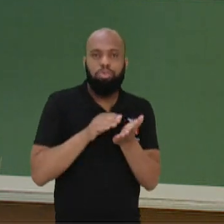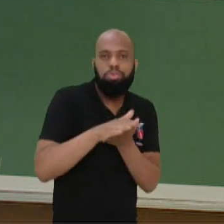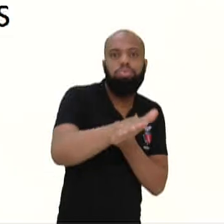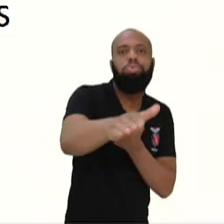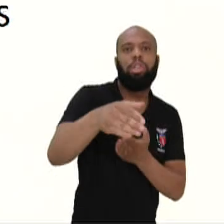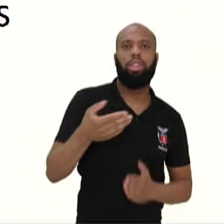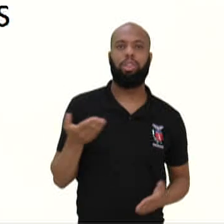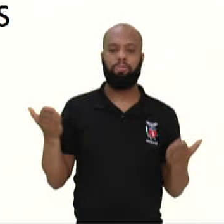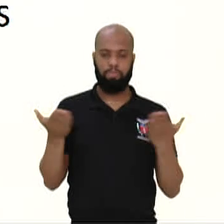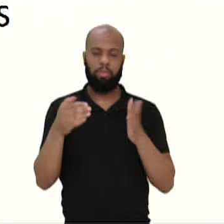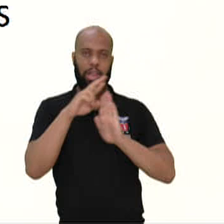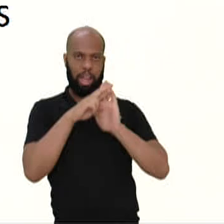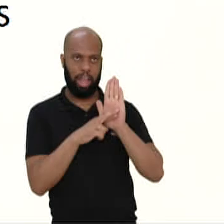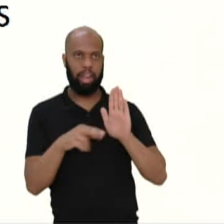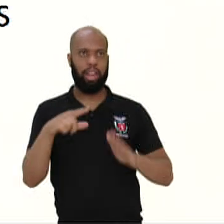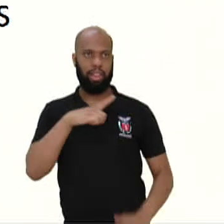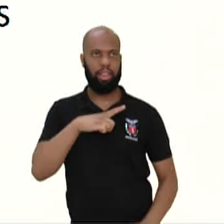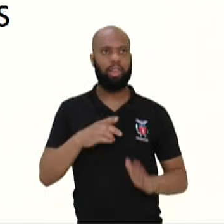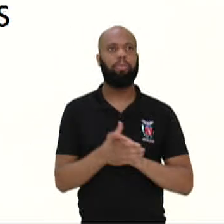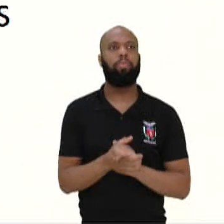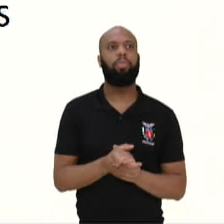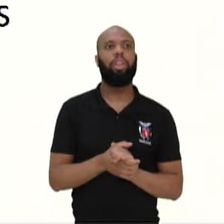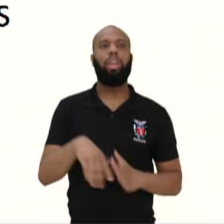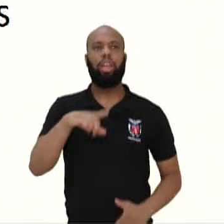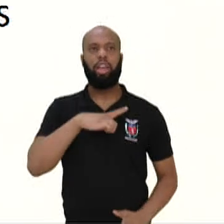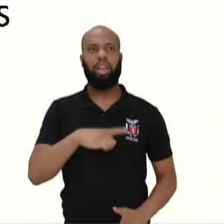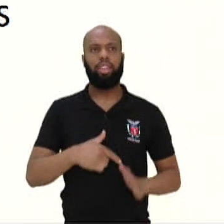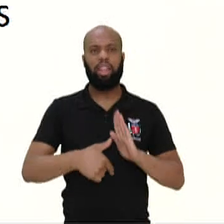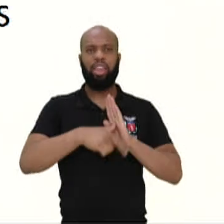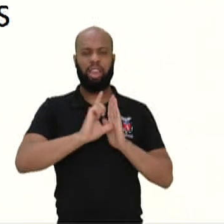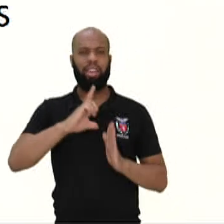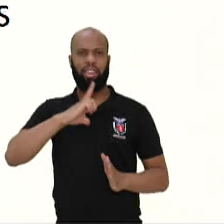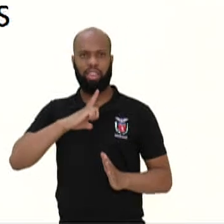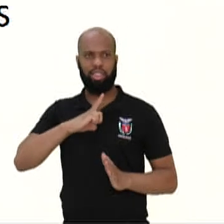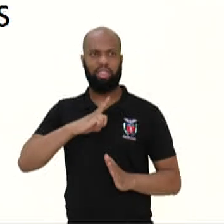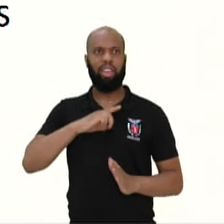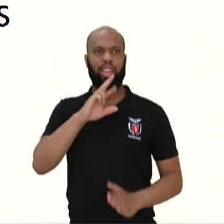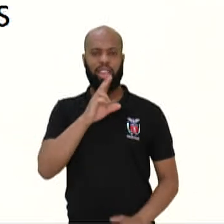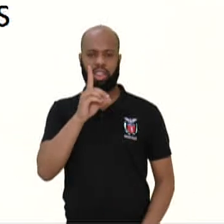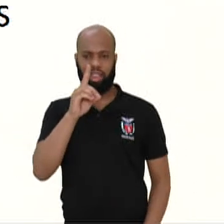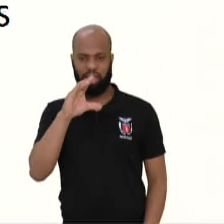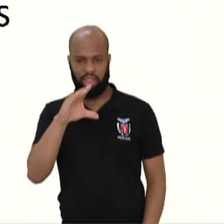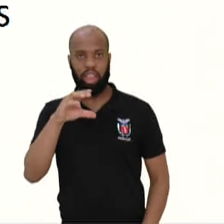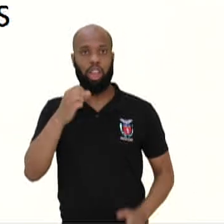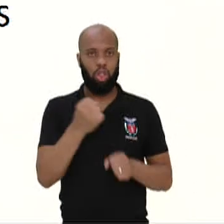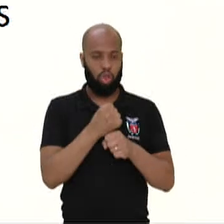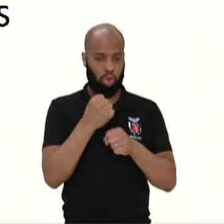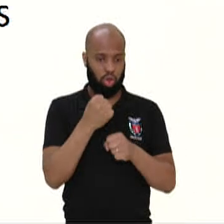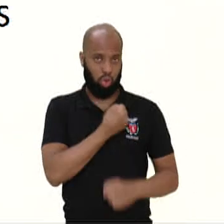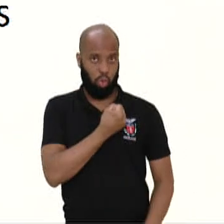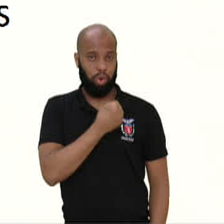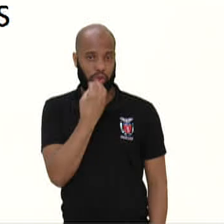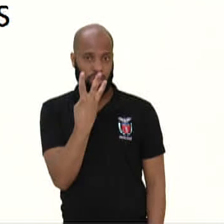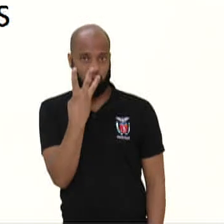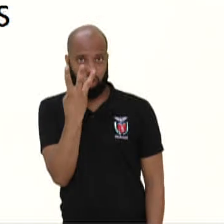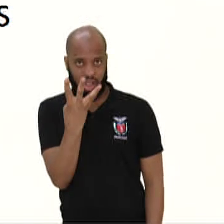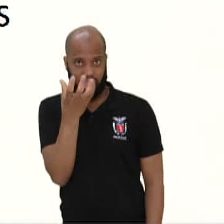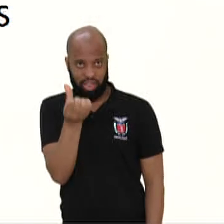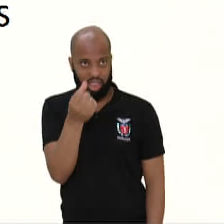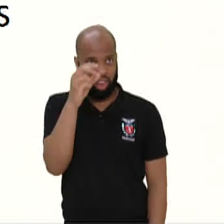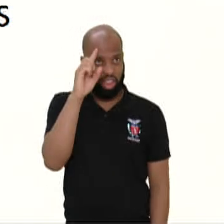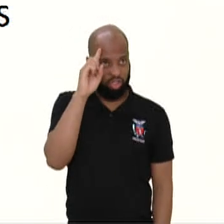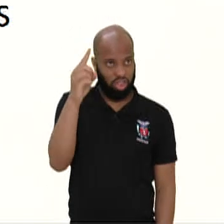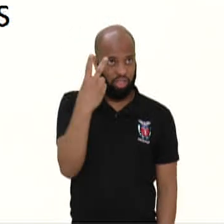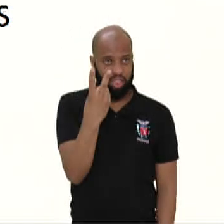regulamento. Resolução da diretoria colegiada, conforme consta, RDC número 243, de 26 de julho